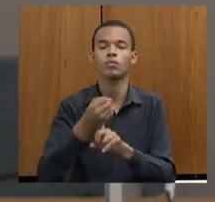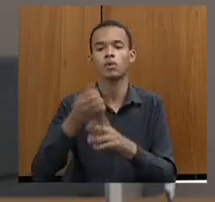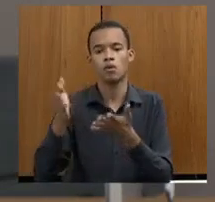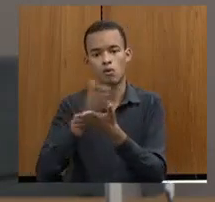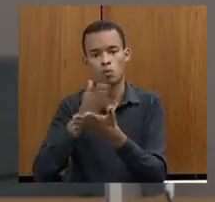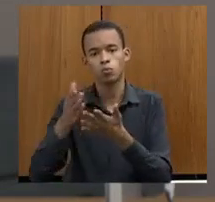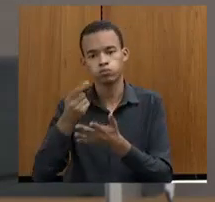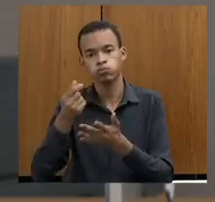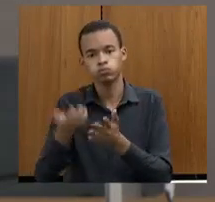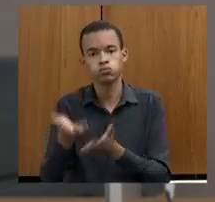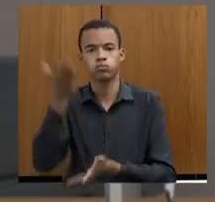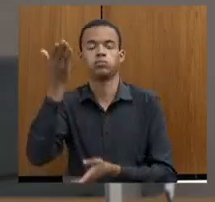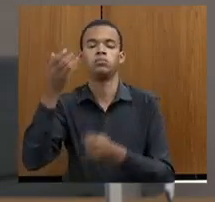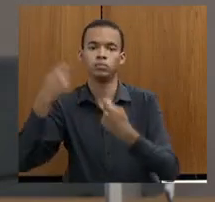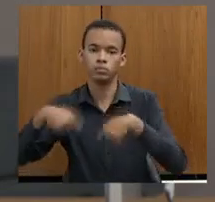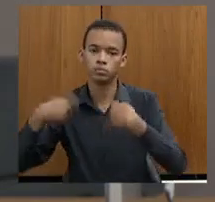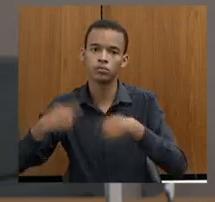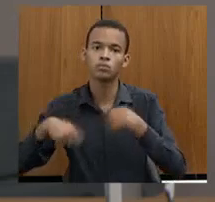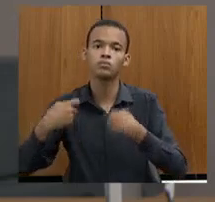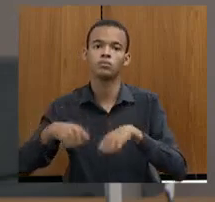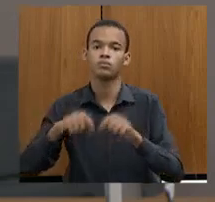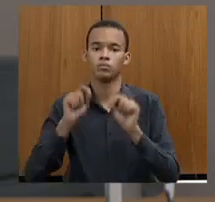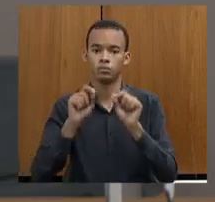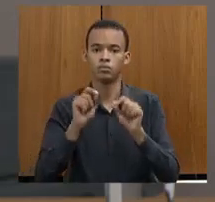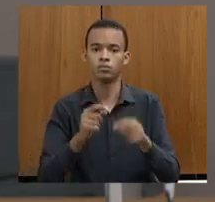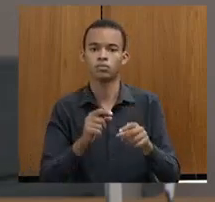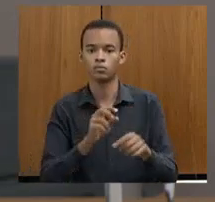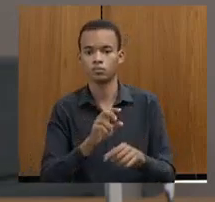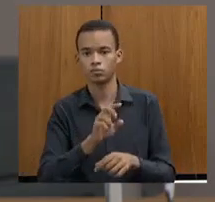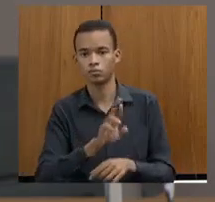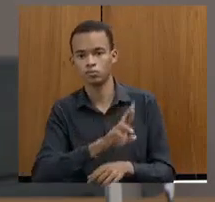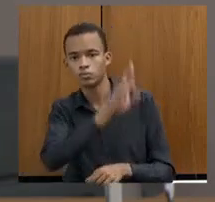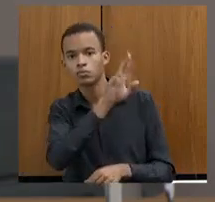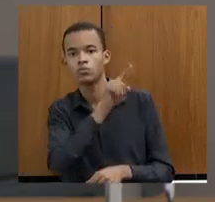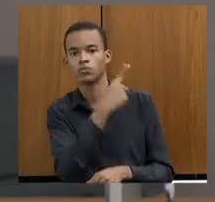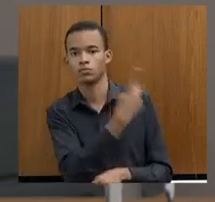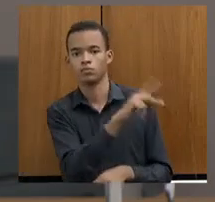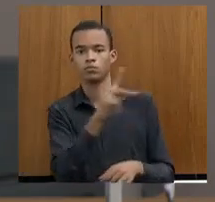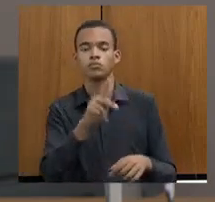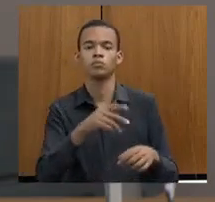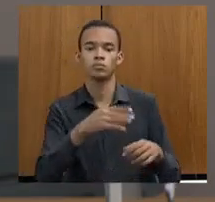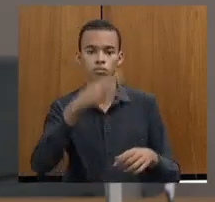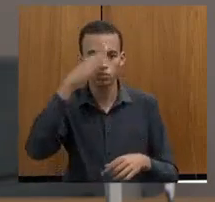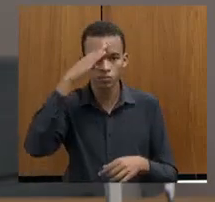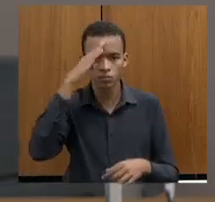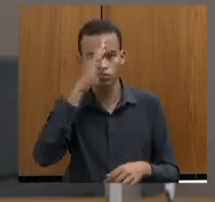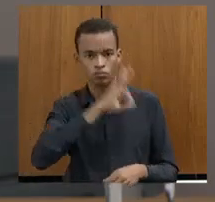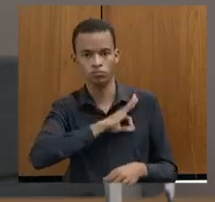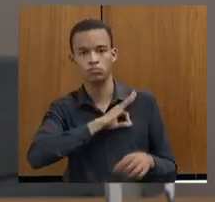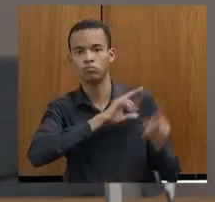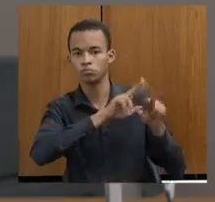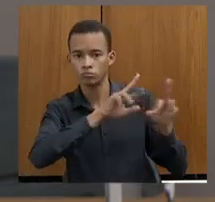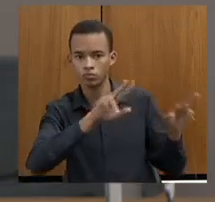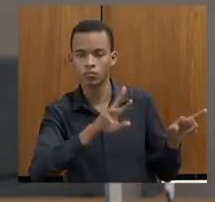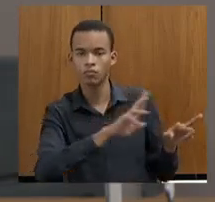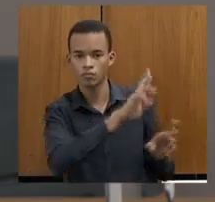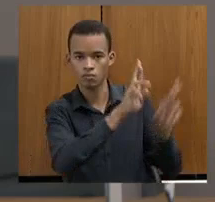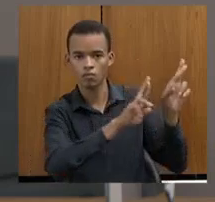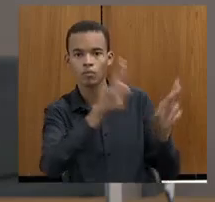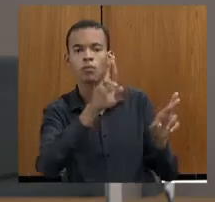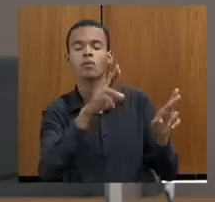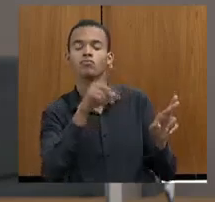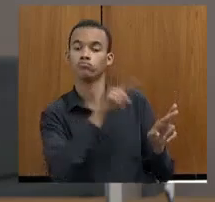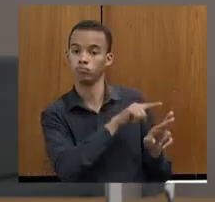uma questão com os comandantes de razão os comandantes das forças eles têm canal aberto